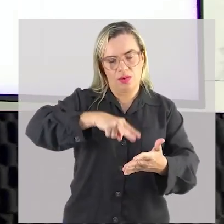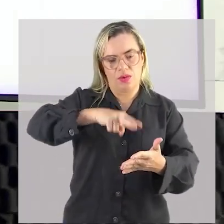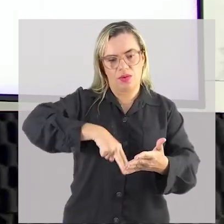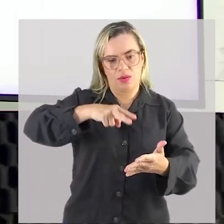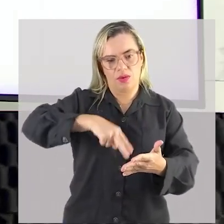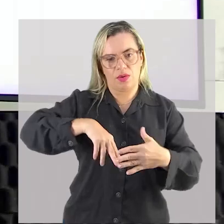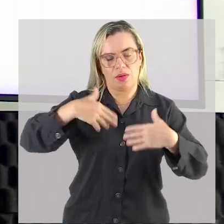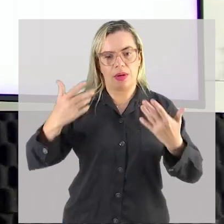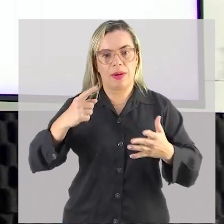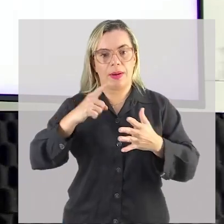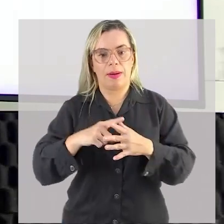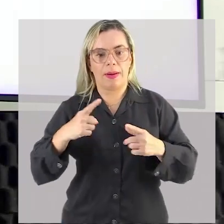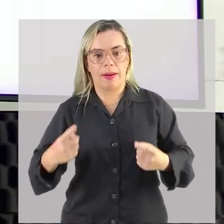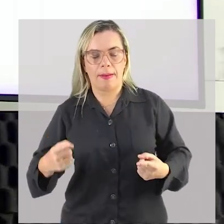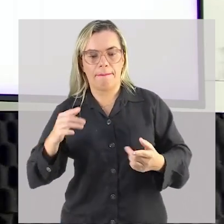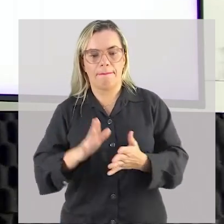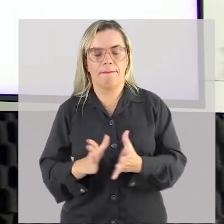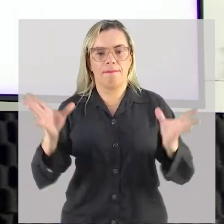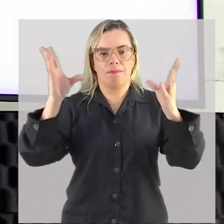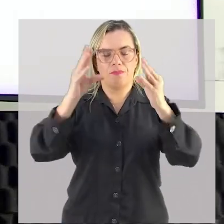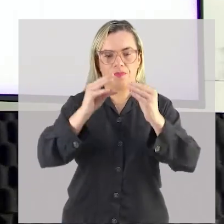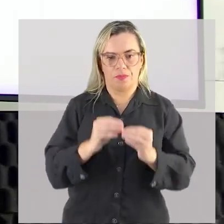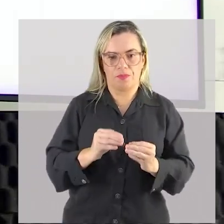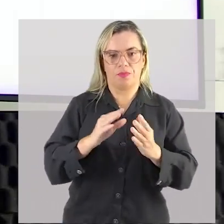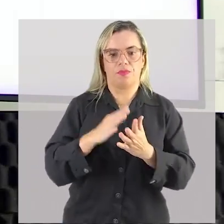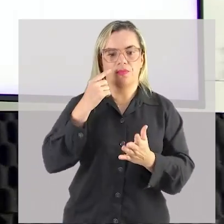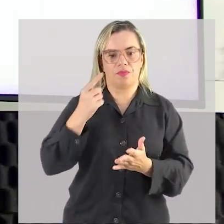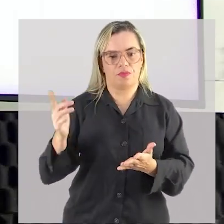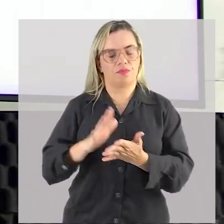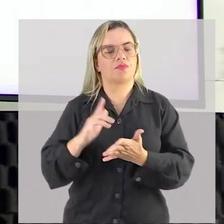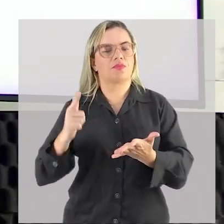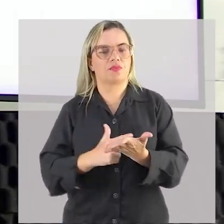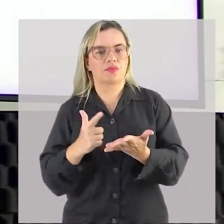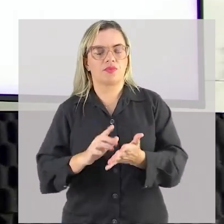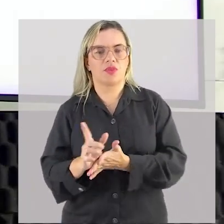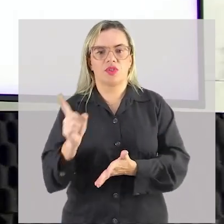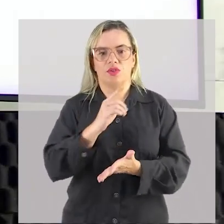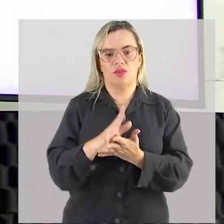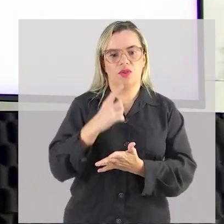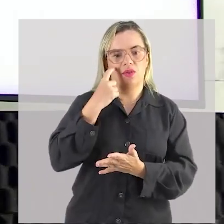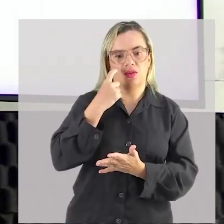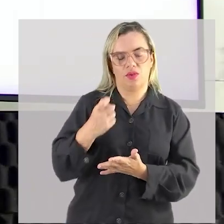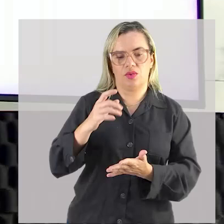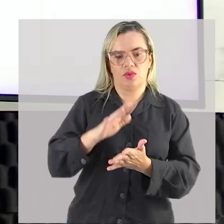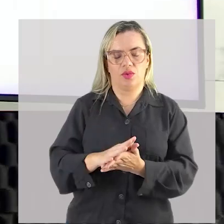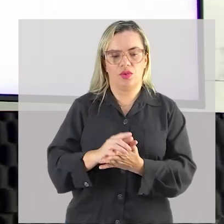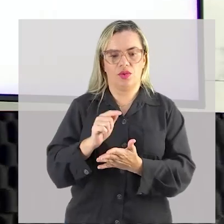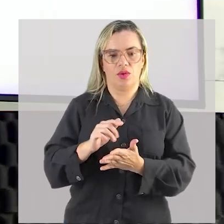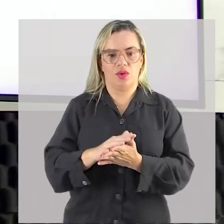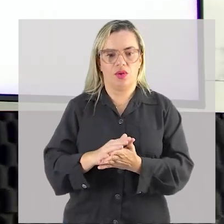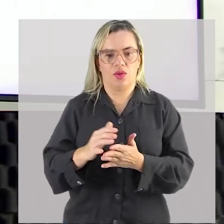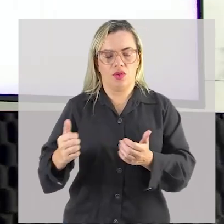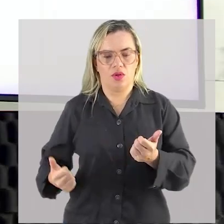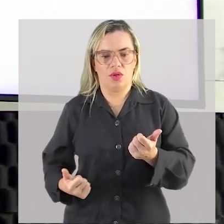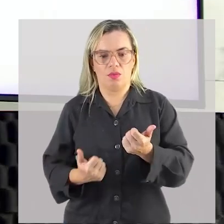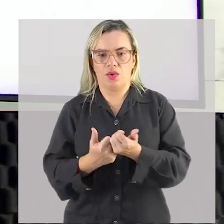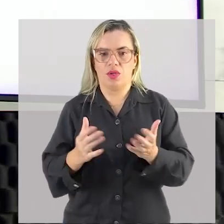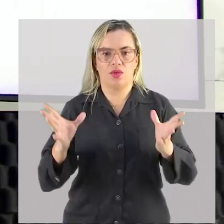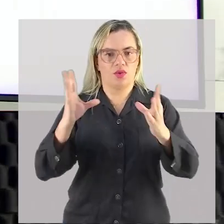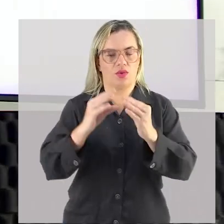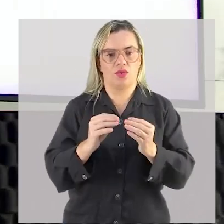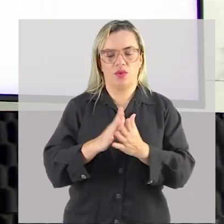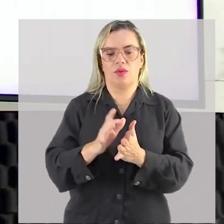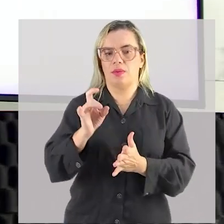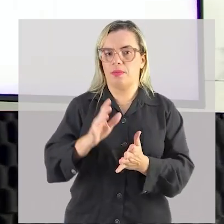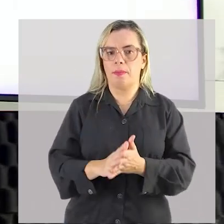vá eh trabalhar o resumo dessas obras não é interessante que você se apoie somente no resumo você tem que